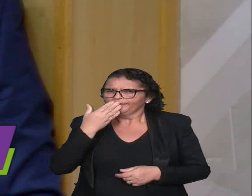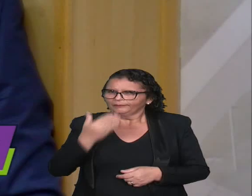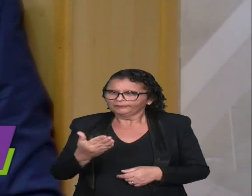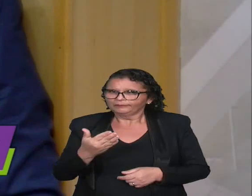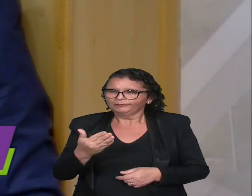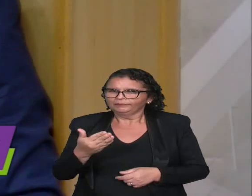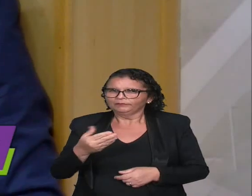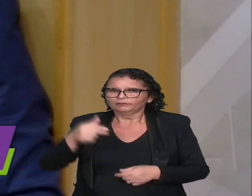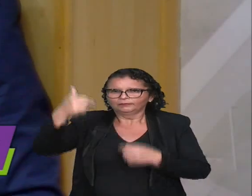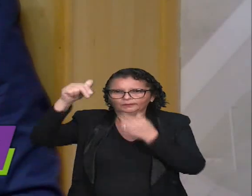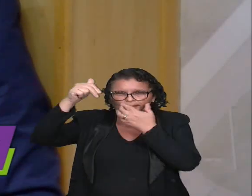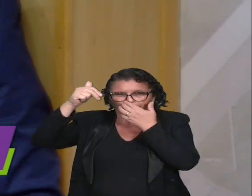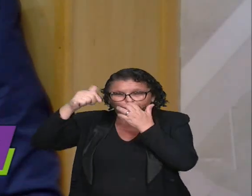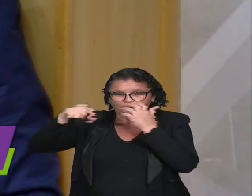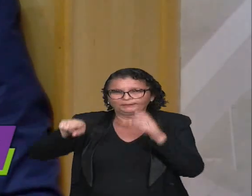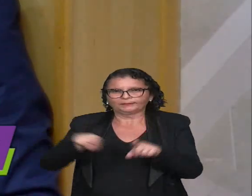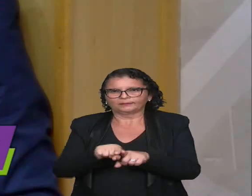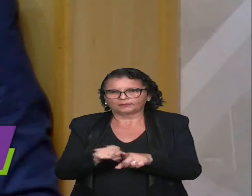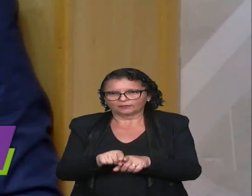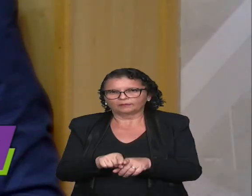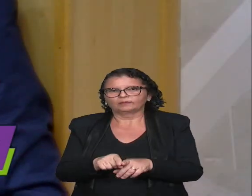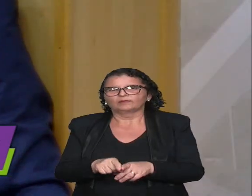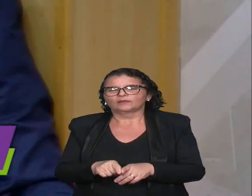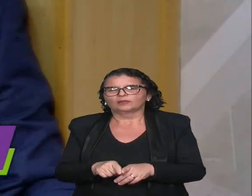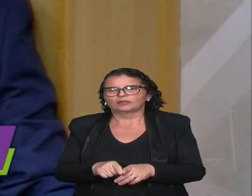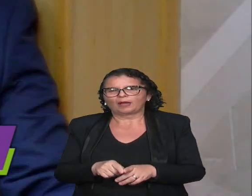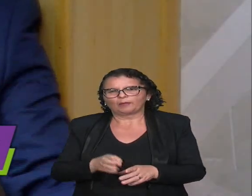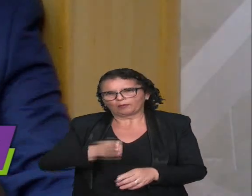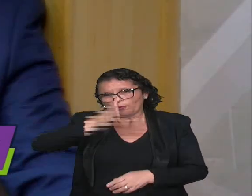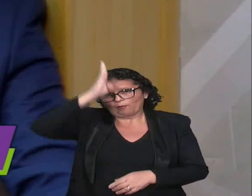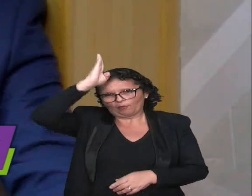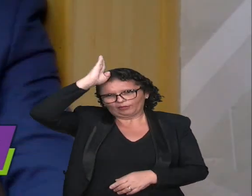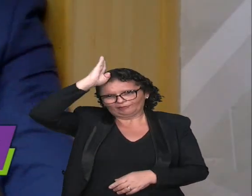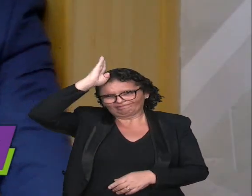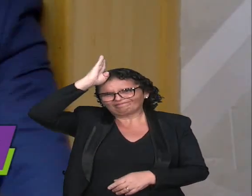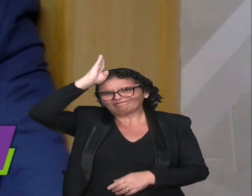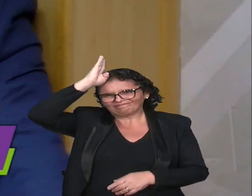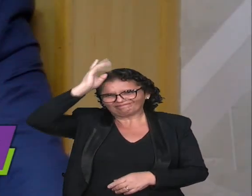norte da nossa cidade também uma unidade do Corpo de